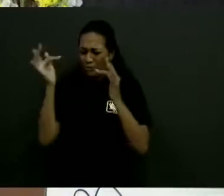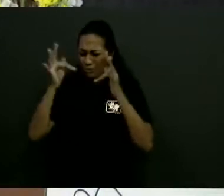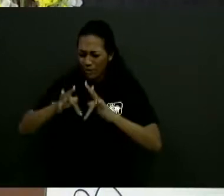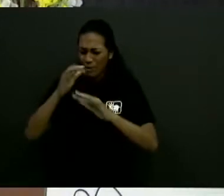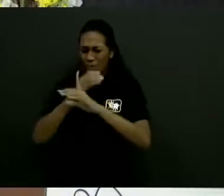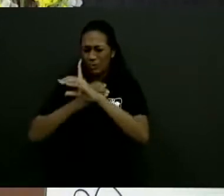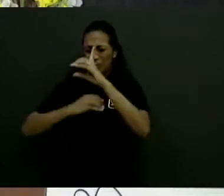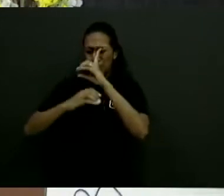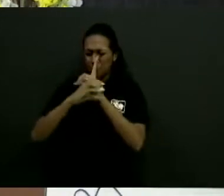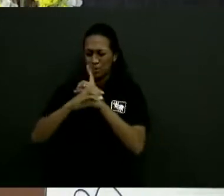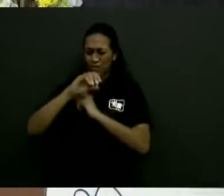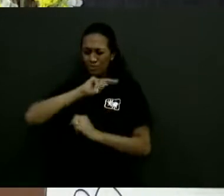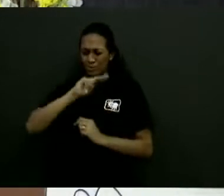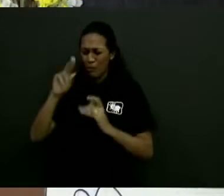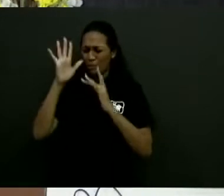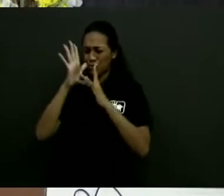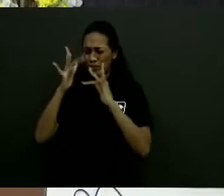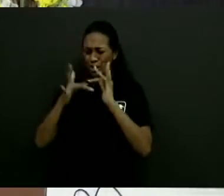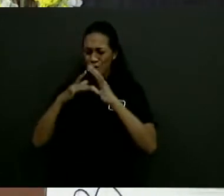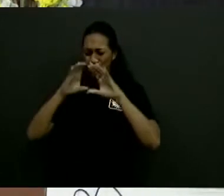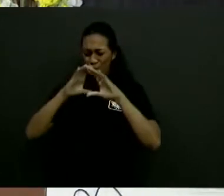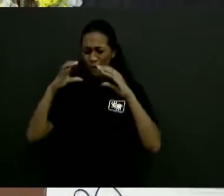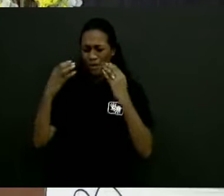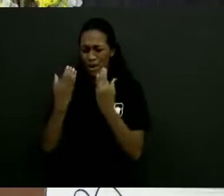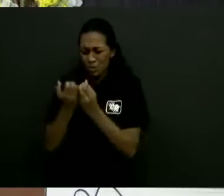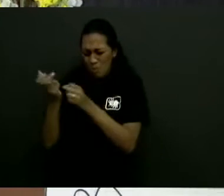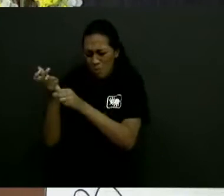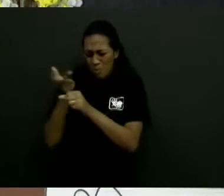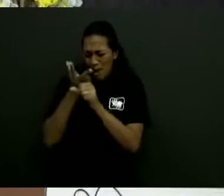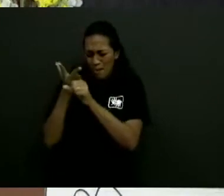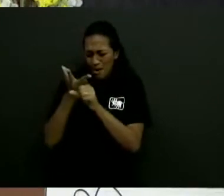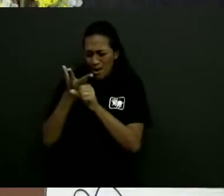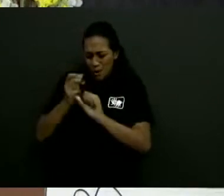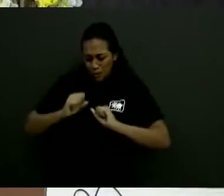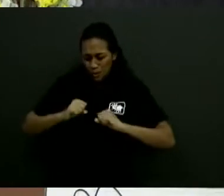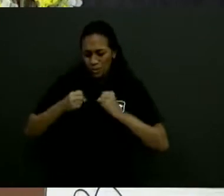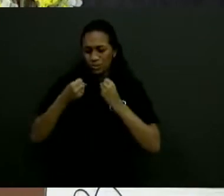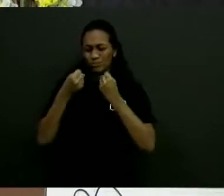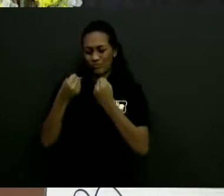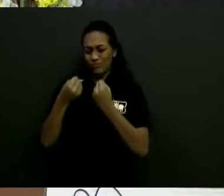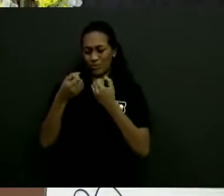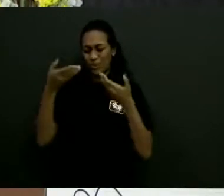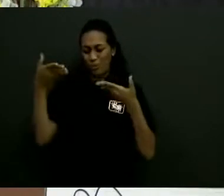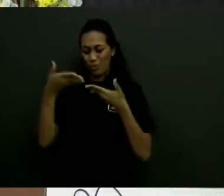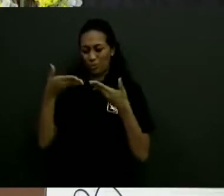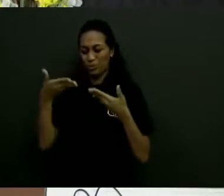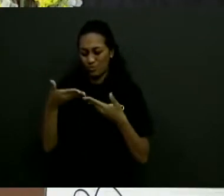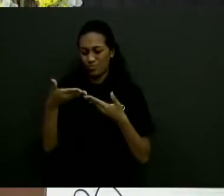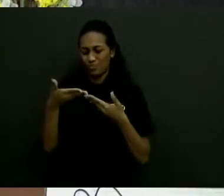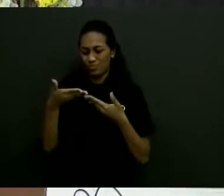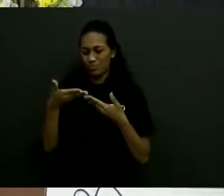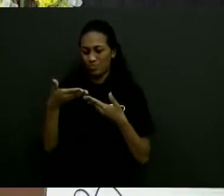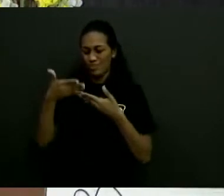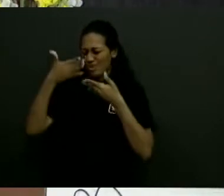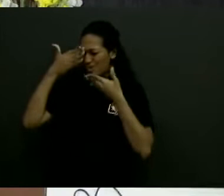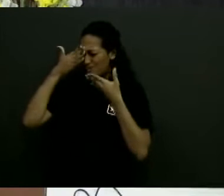nosso encontro, deste nosso congresso virtual, muito mais fortalecidos do que nós estamos entrando agora.